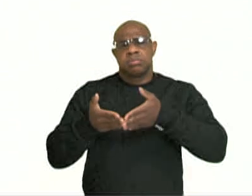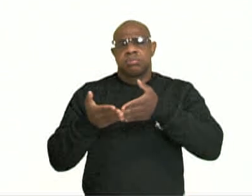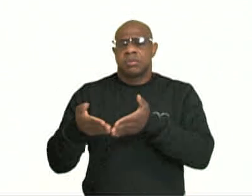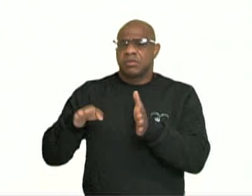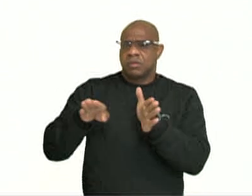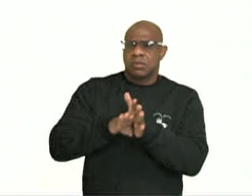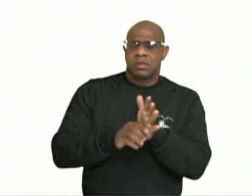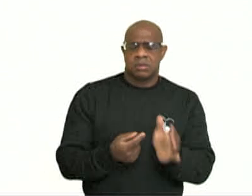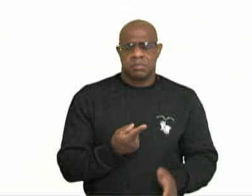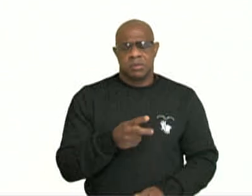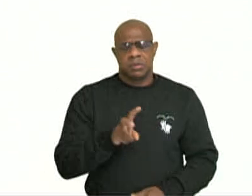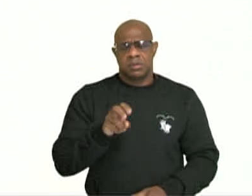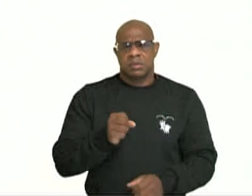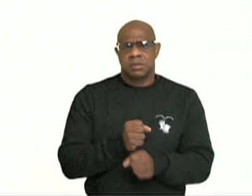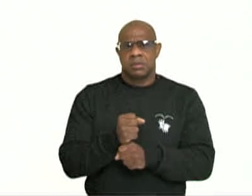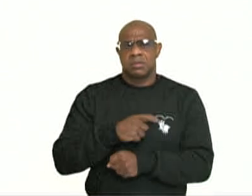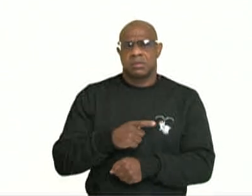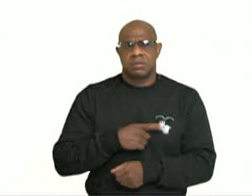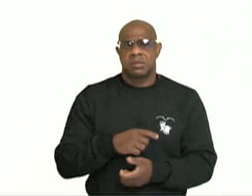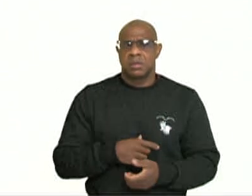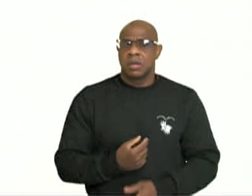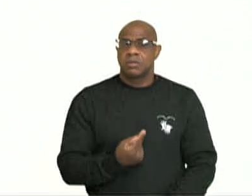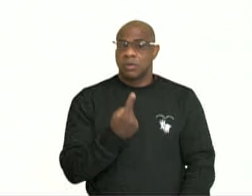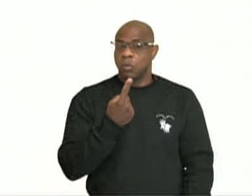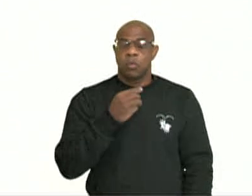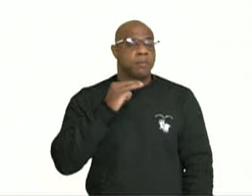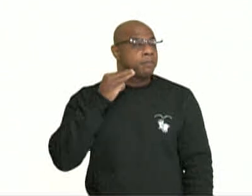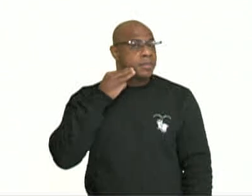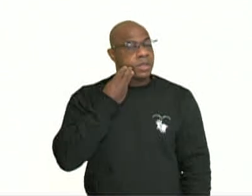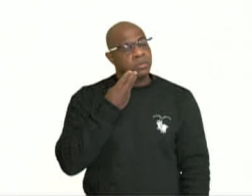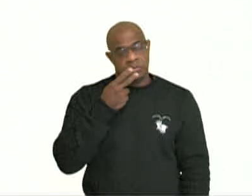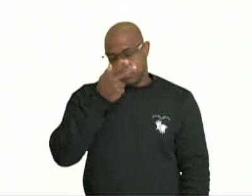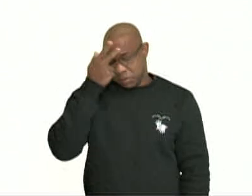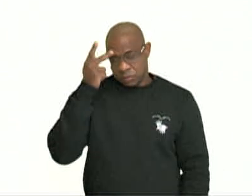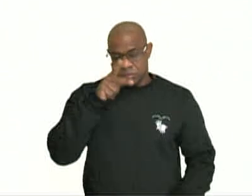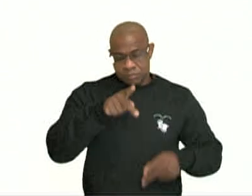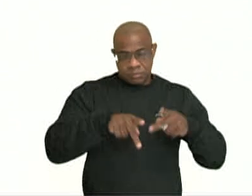1500, somava 1 milhão de pessoas, só os que falavam tupi